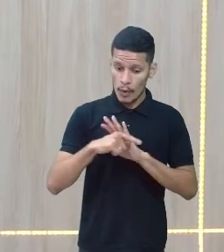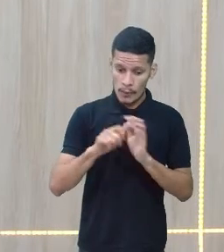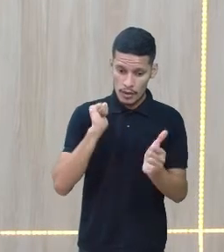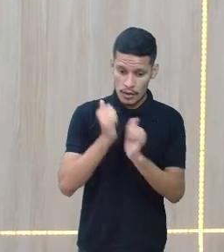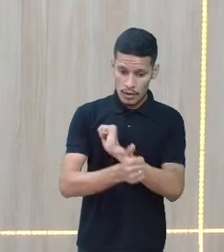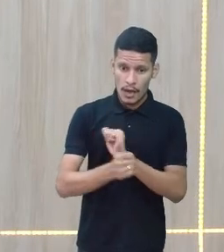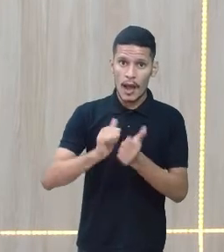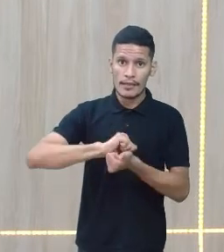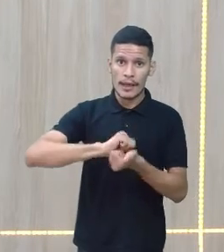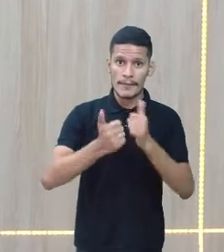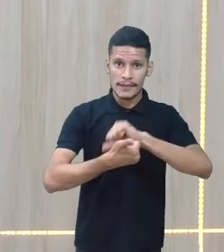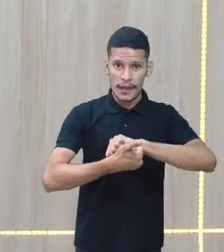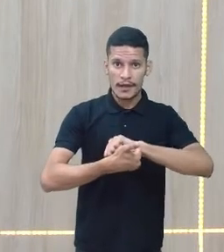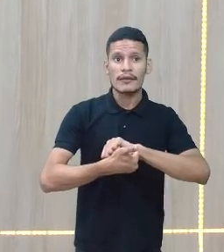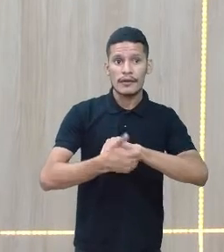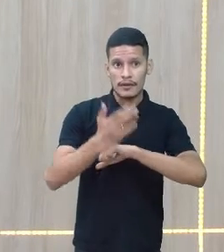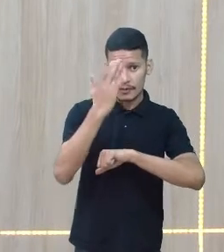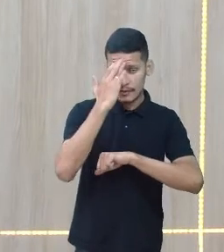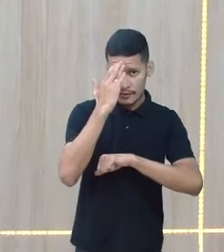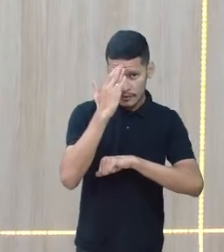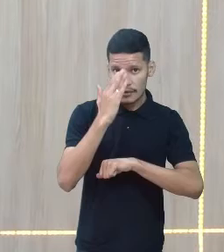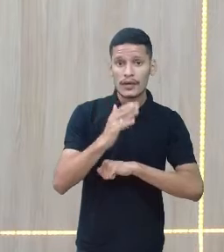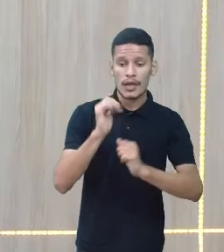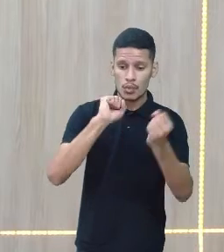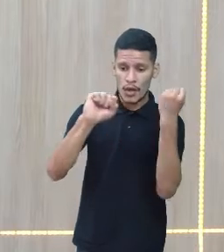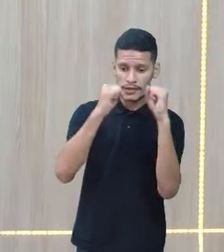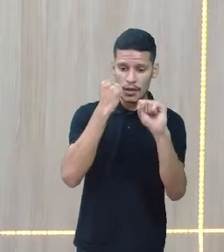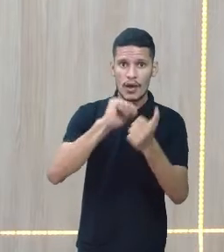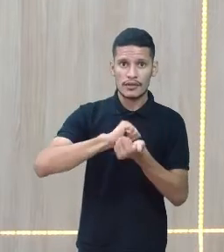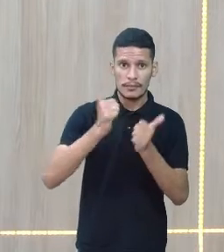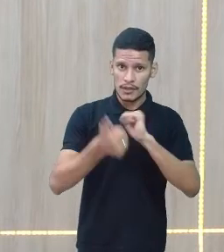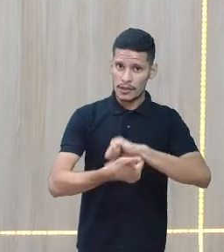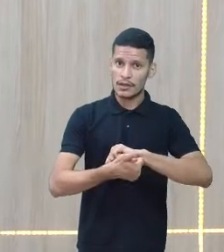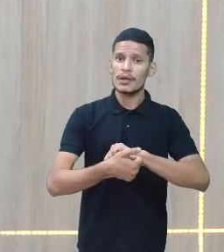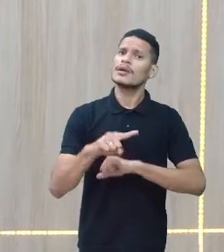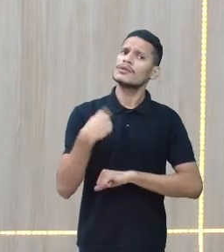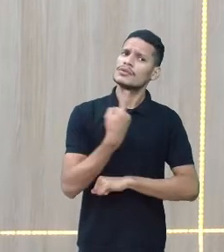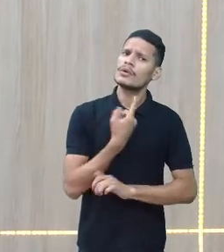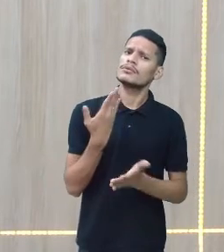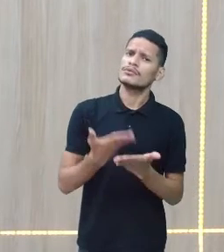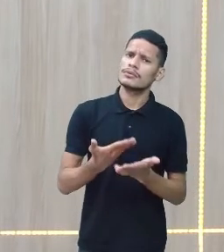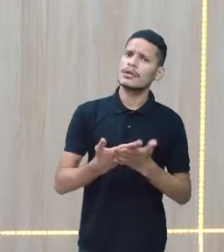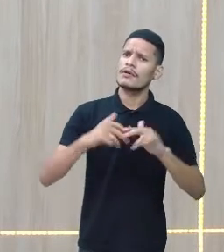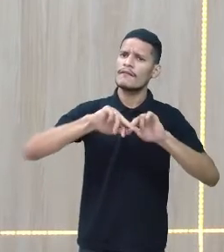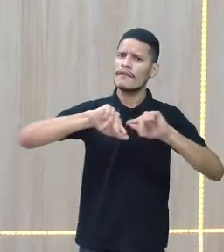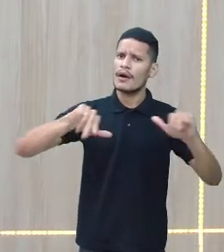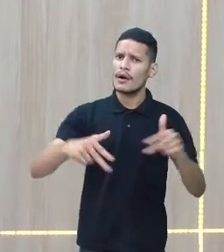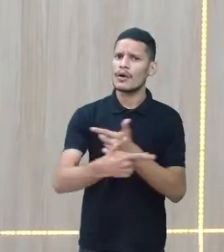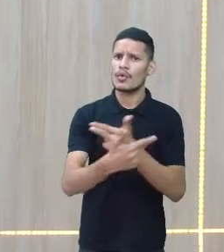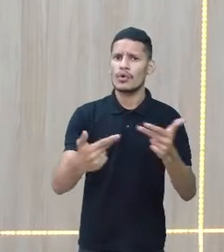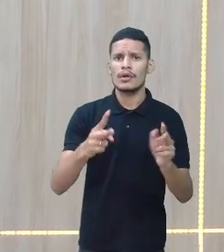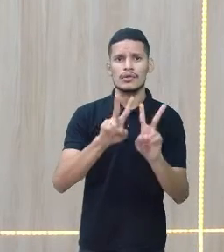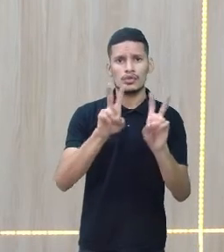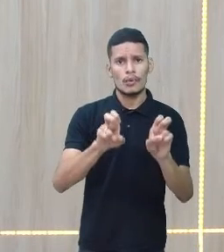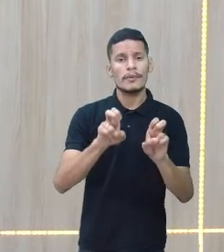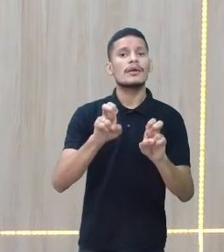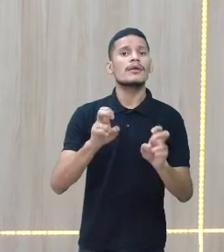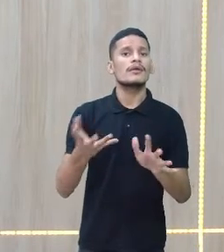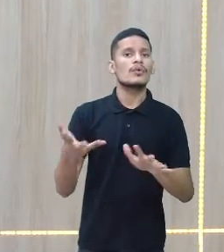é educação física adaptada, e a gente está trabalhando várias questões aqui de inclusão, né?